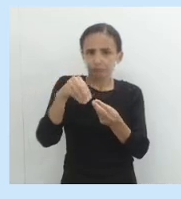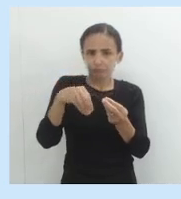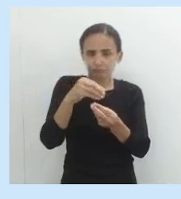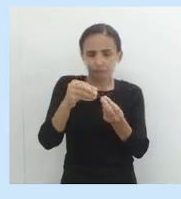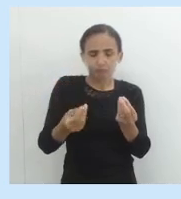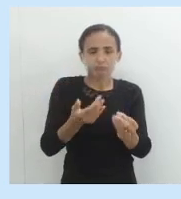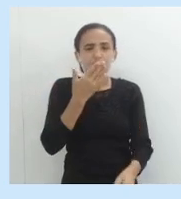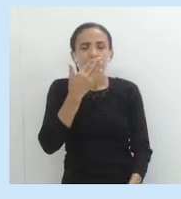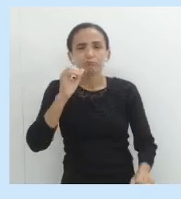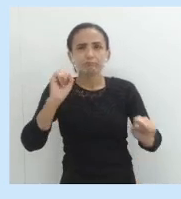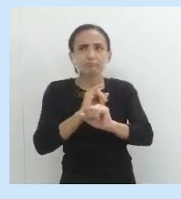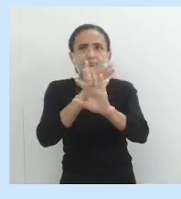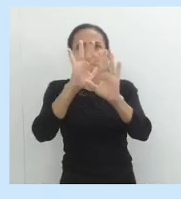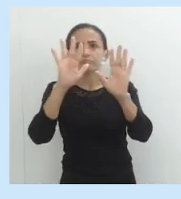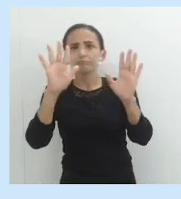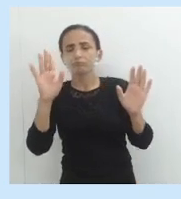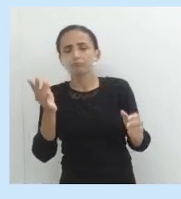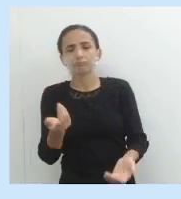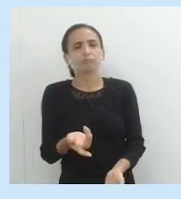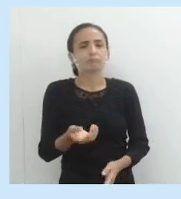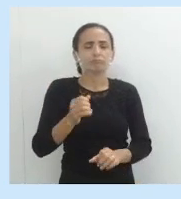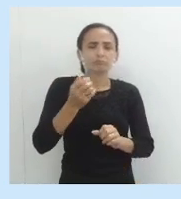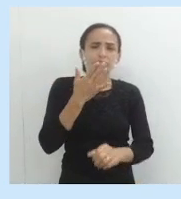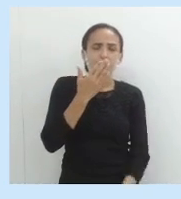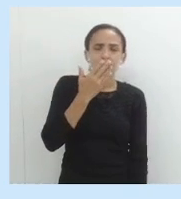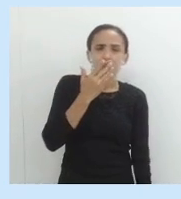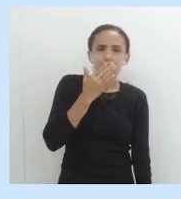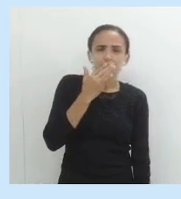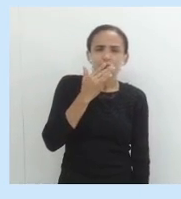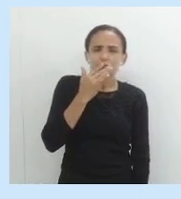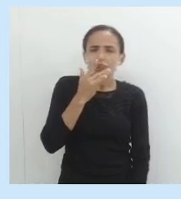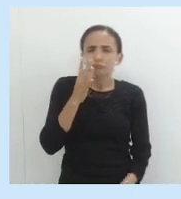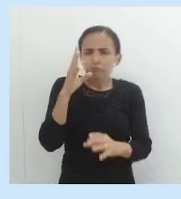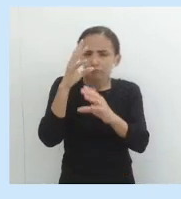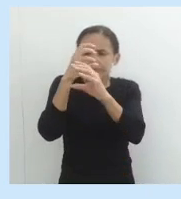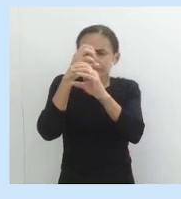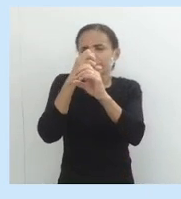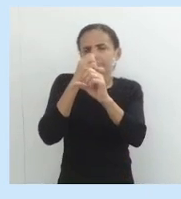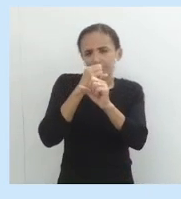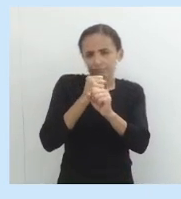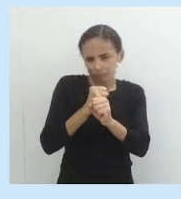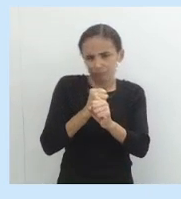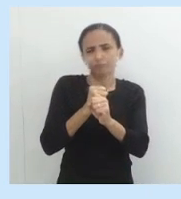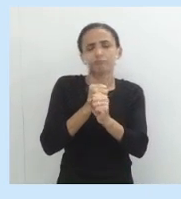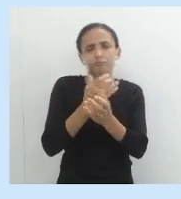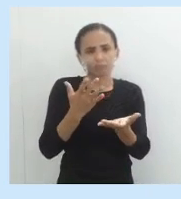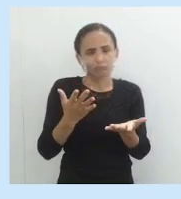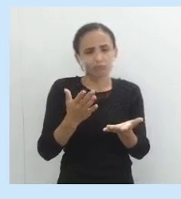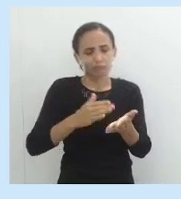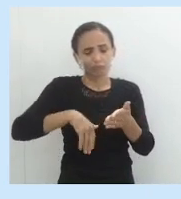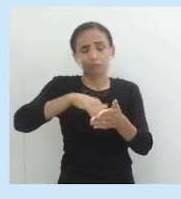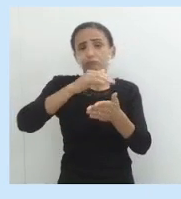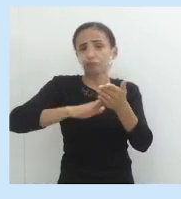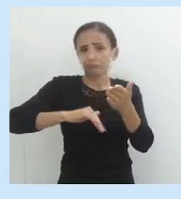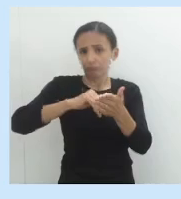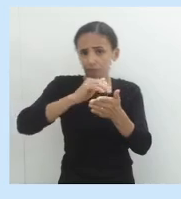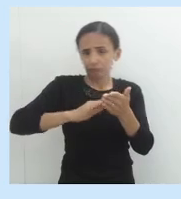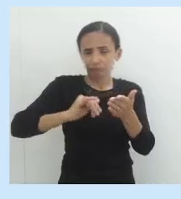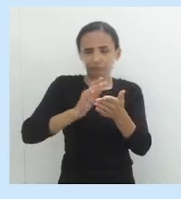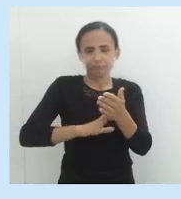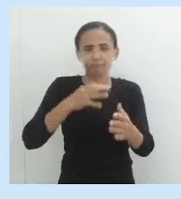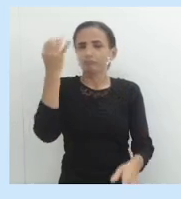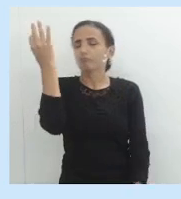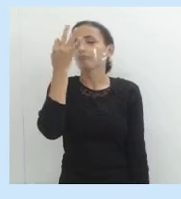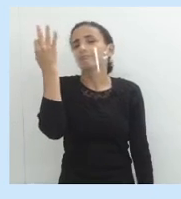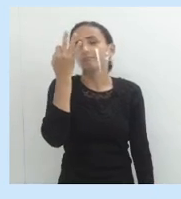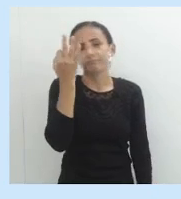ou cores mais frias, né, enfim, vários elementos gráficos, né, tem obras que são fantásticas que